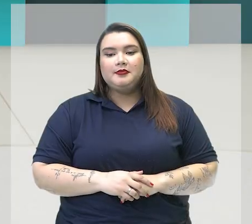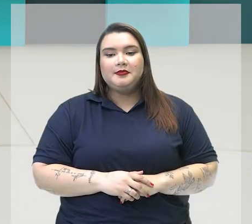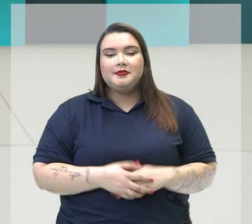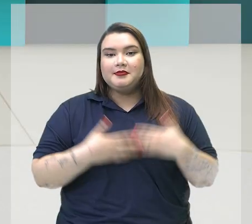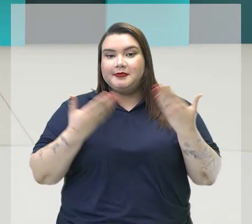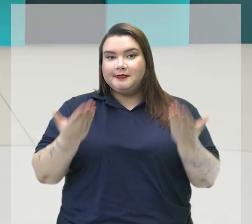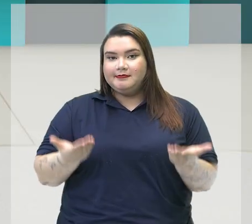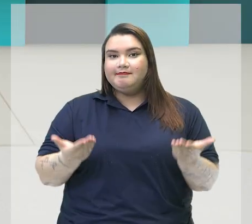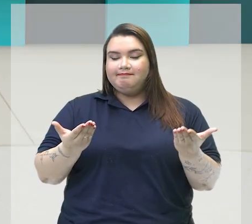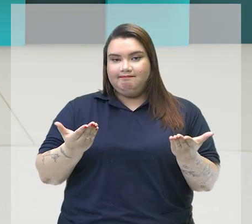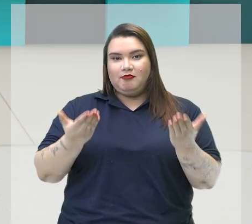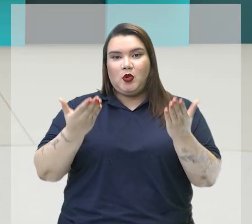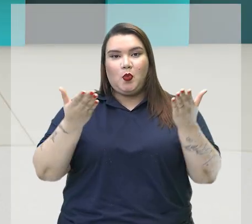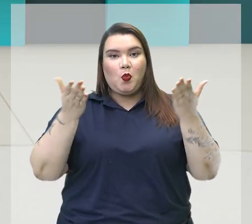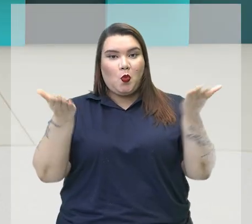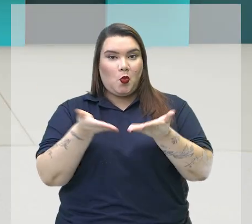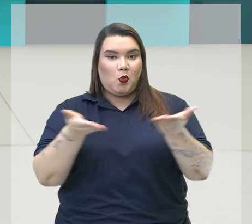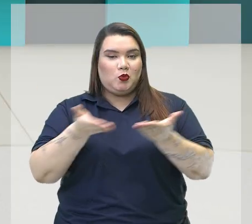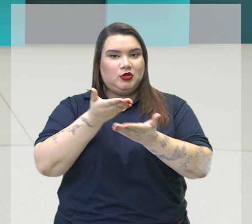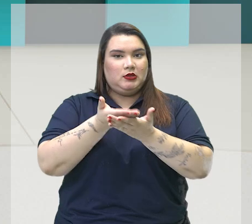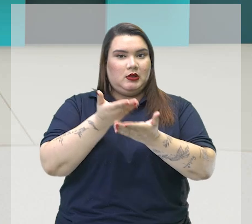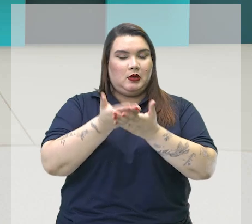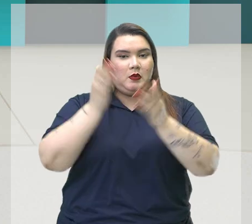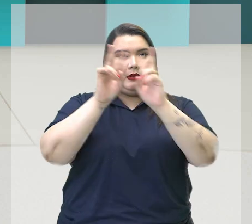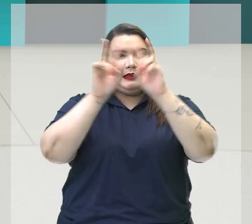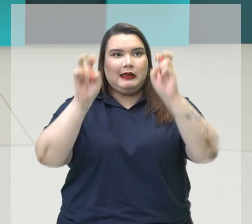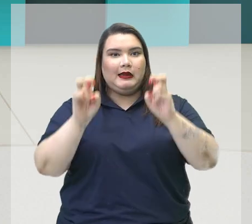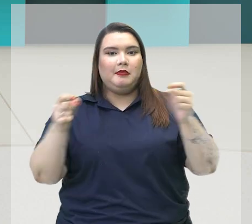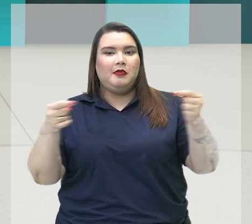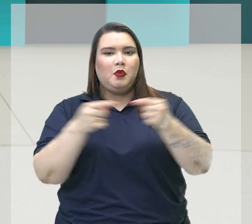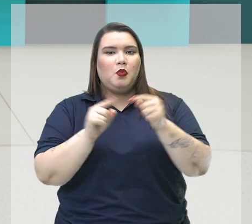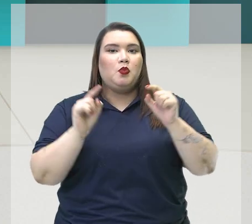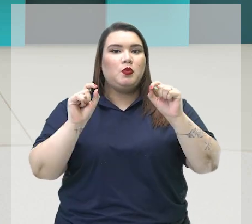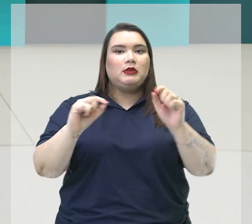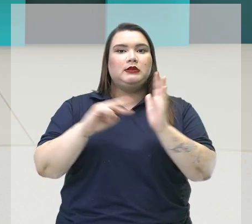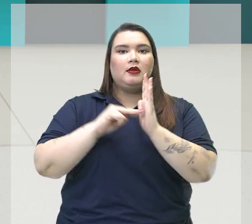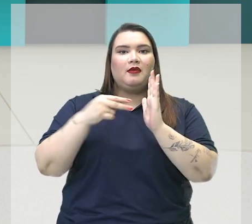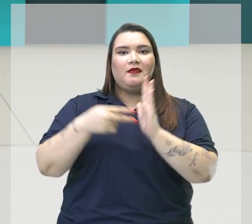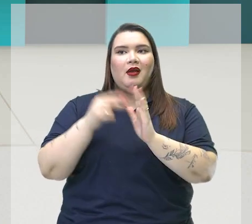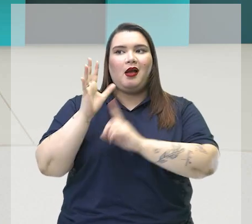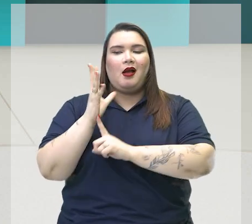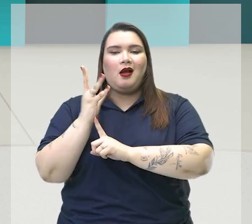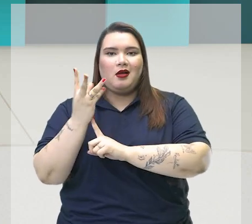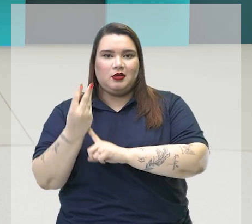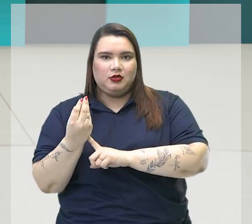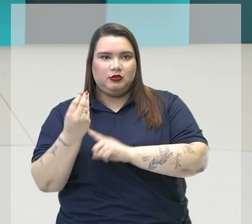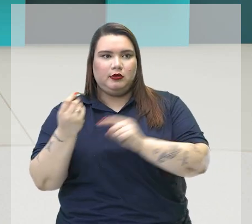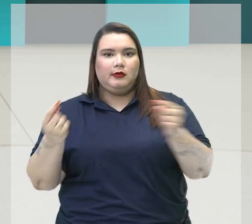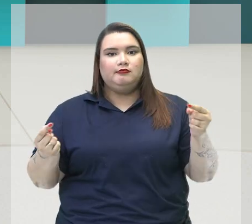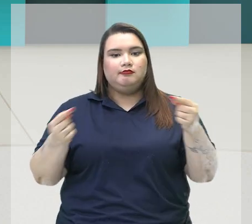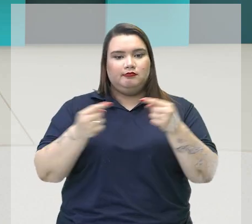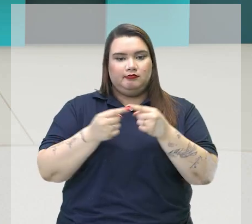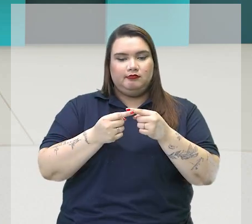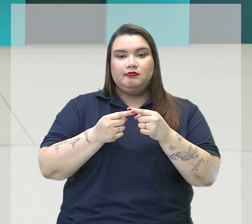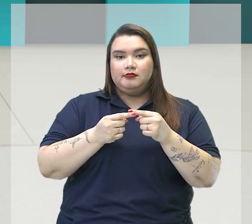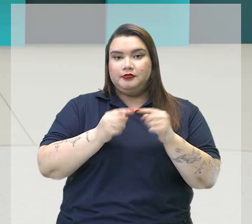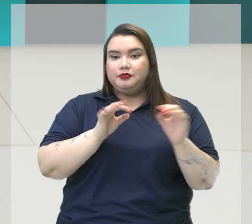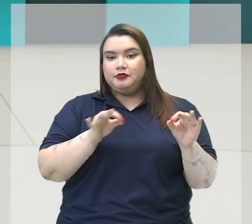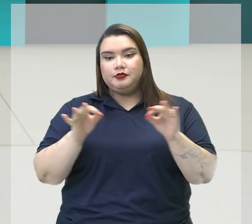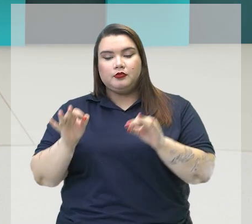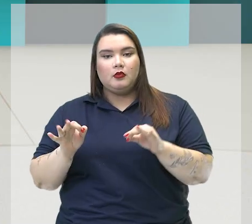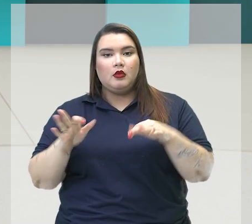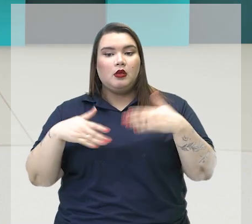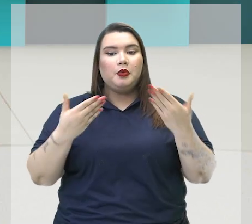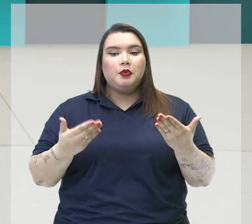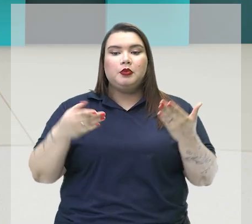Então, o tema da nossa aula, ele tange, então, o que é arte, sempre relacionado aí, né, o tema arte, que, para